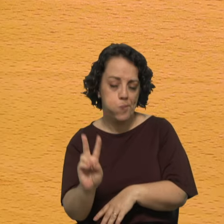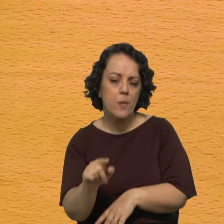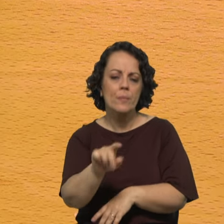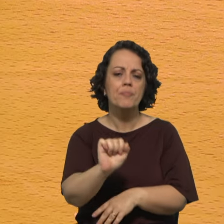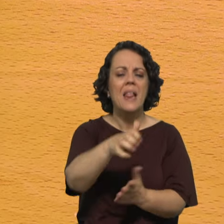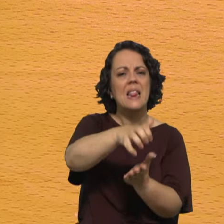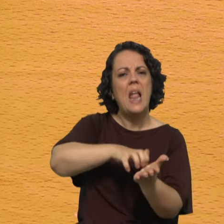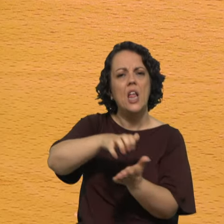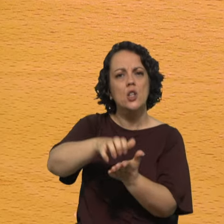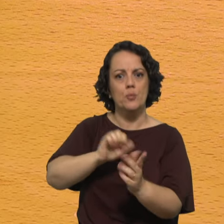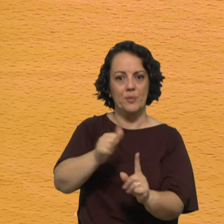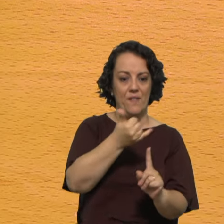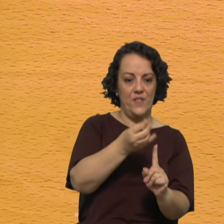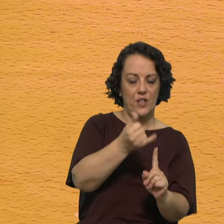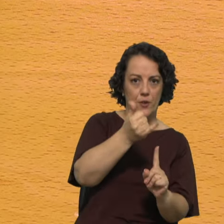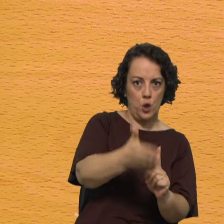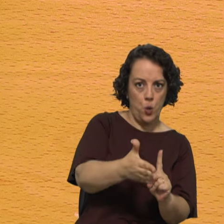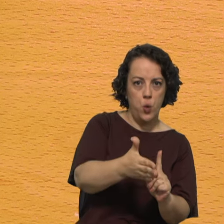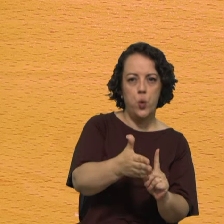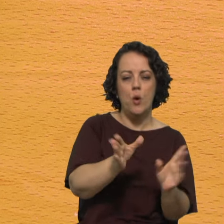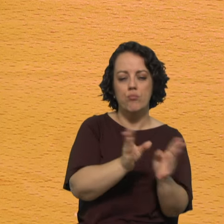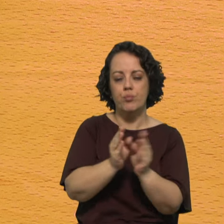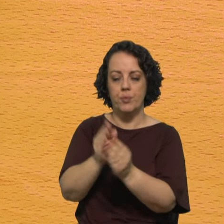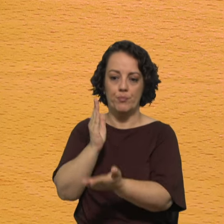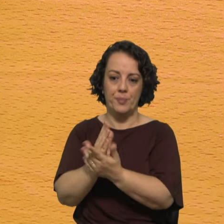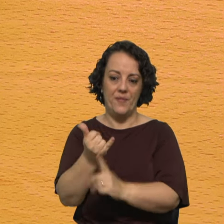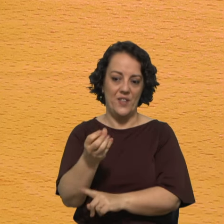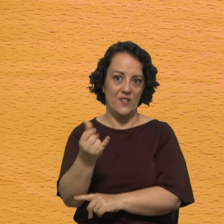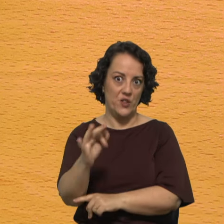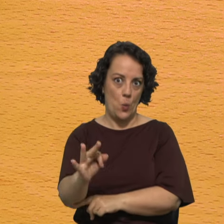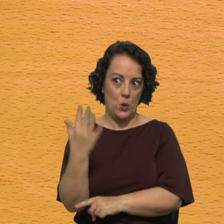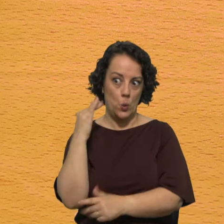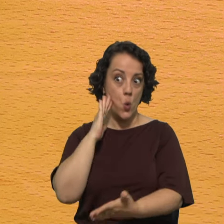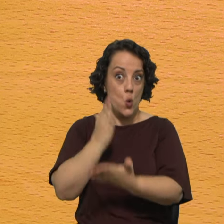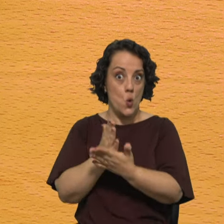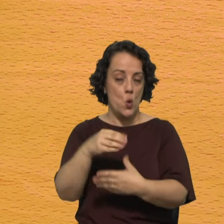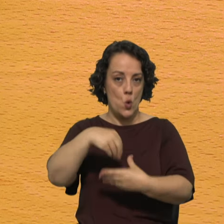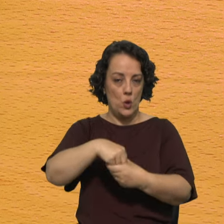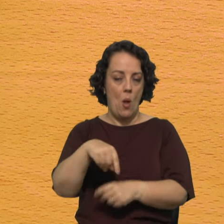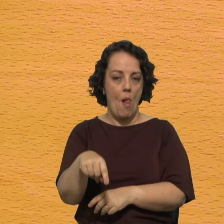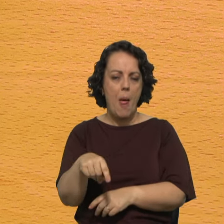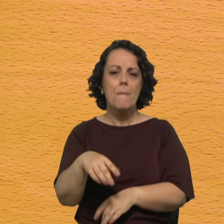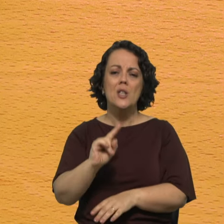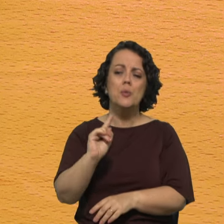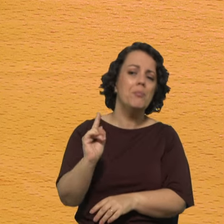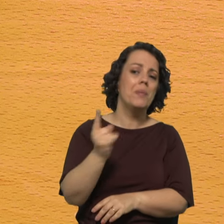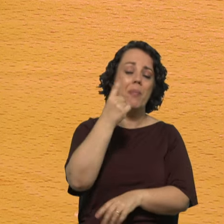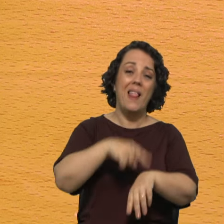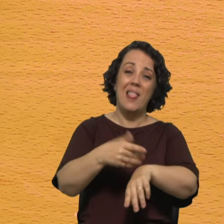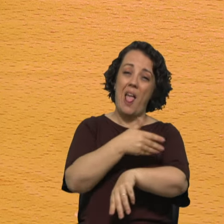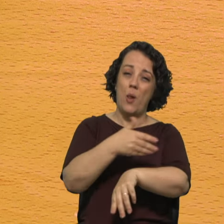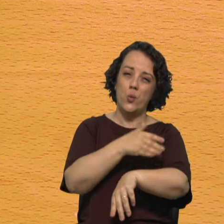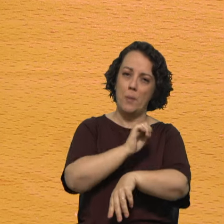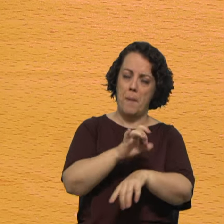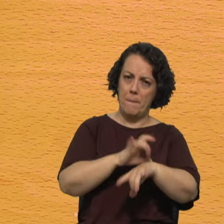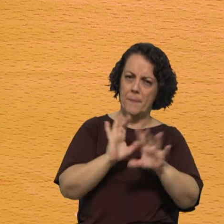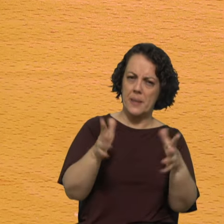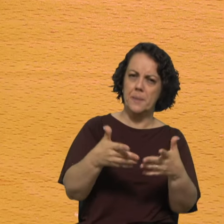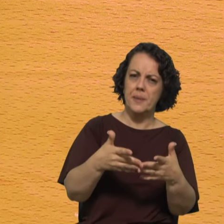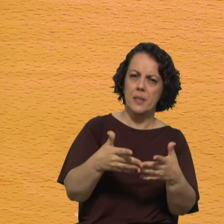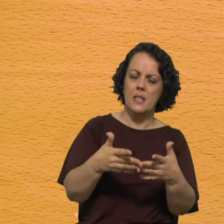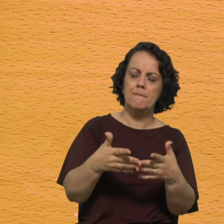desde 2021 a 2024 mais recente é Já deste ano eh mas o primeiro ainda é do tempo da pandemia eh um tempo